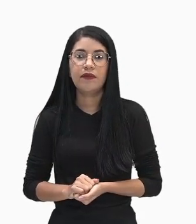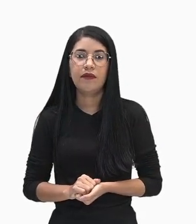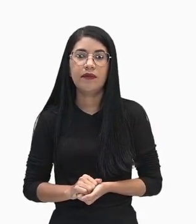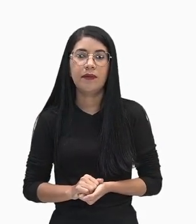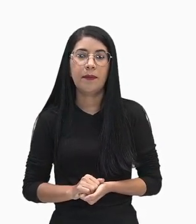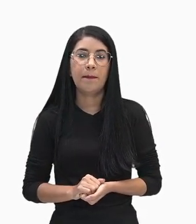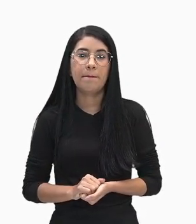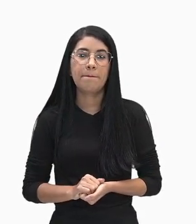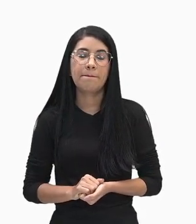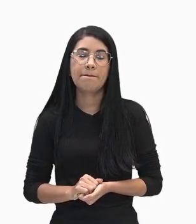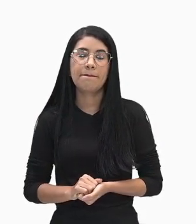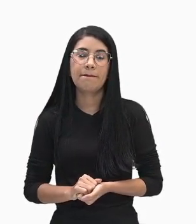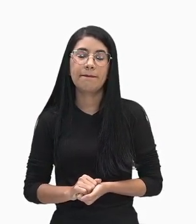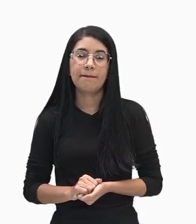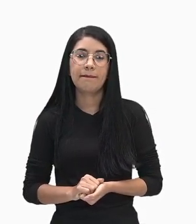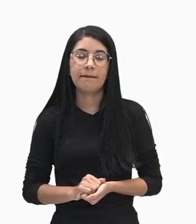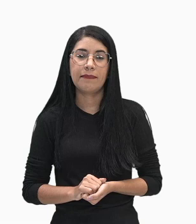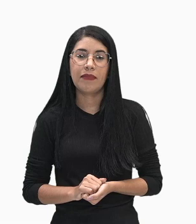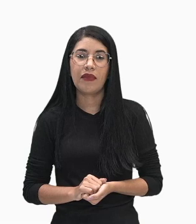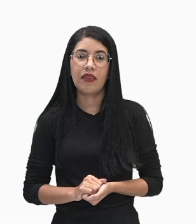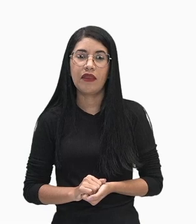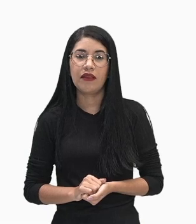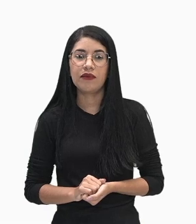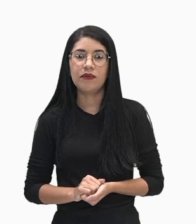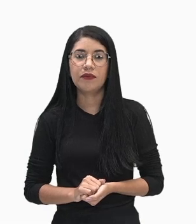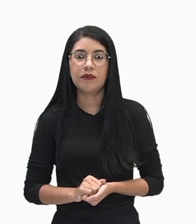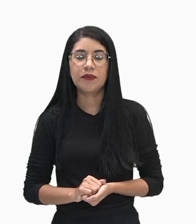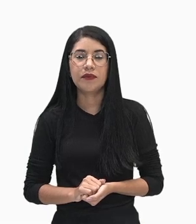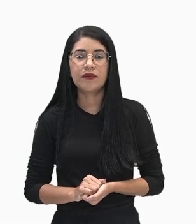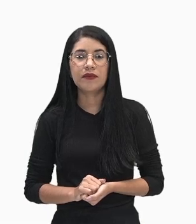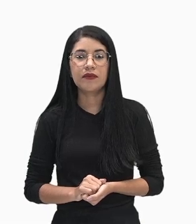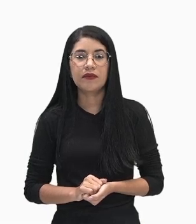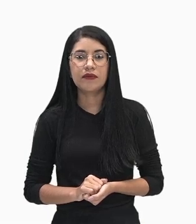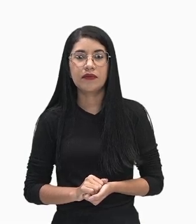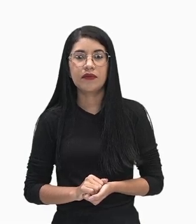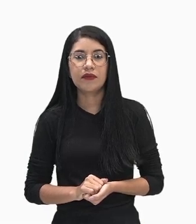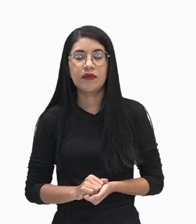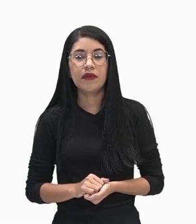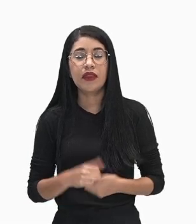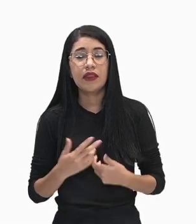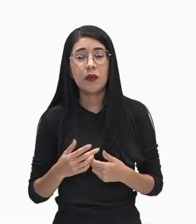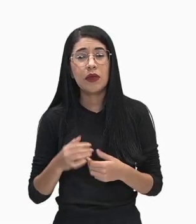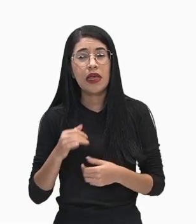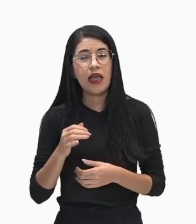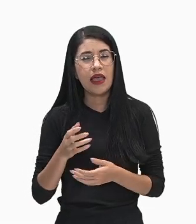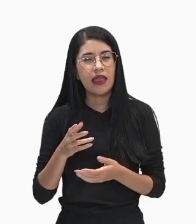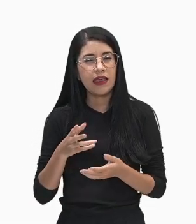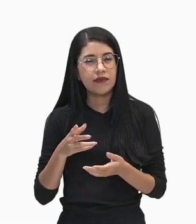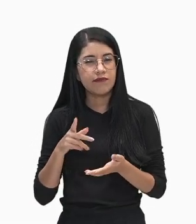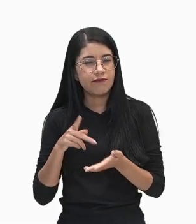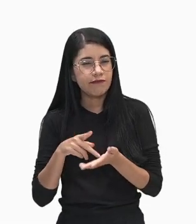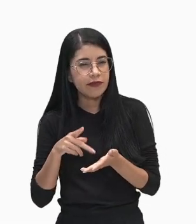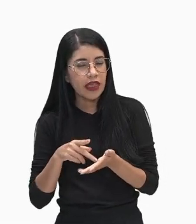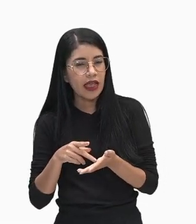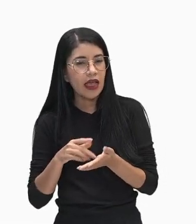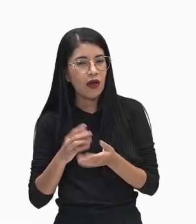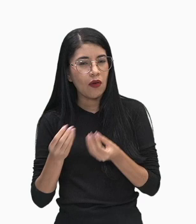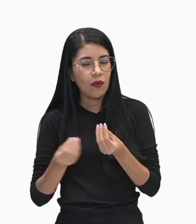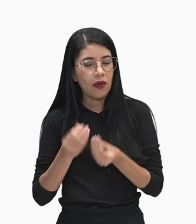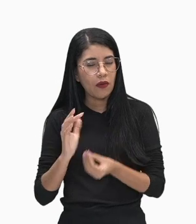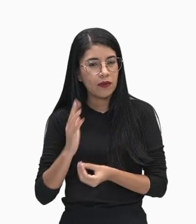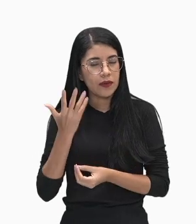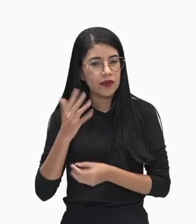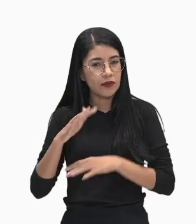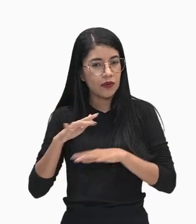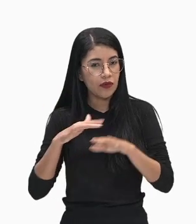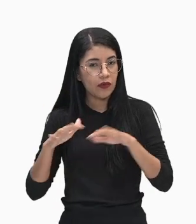pessoal? Então, olha só, na verdade, quem faz com que os elétrons entrem em movimento é esse cara aqui, ó,